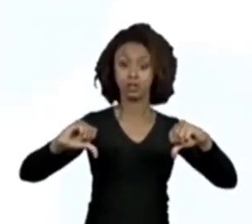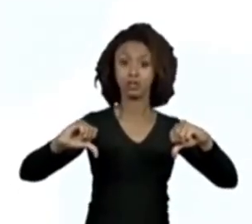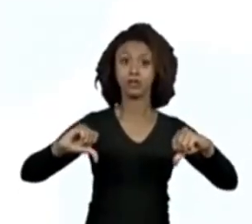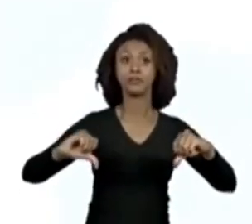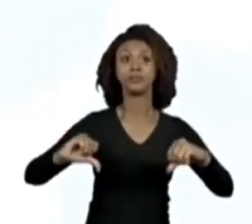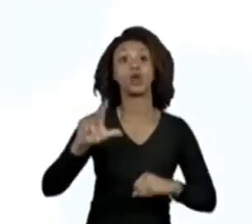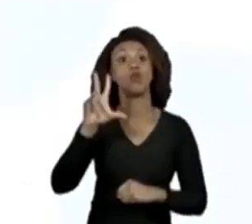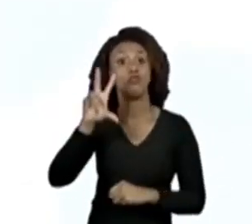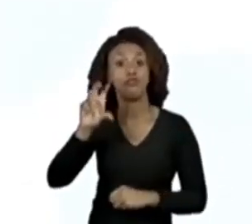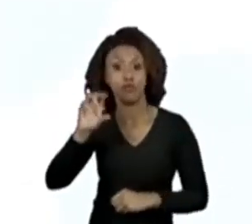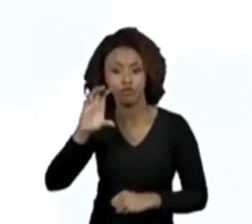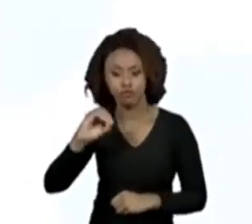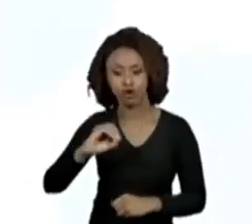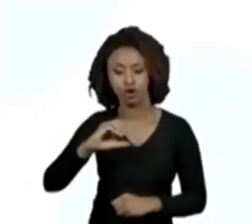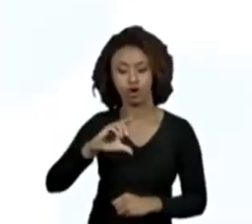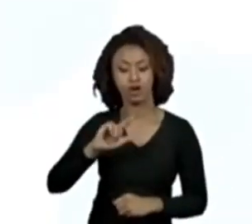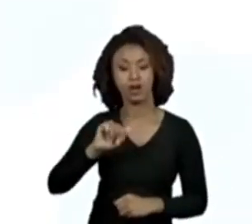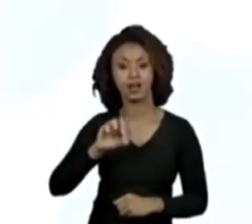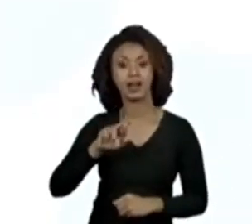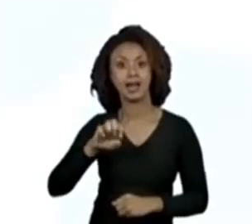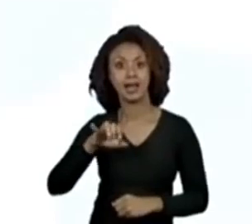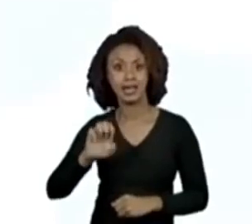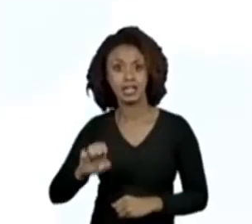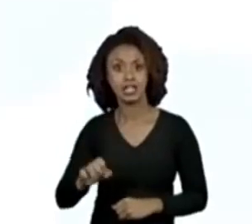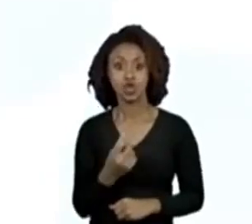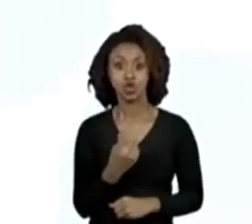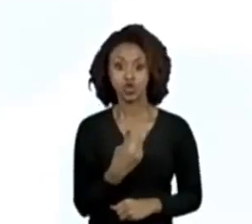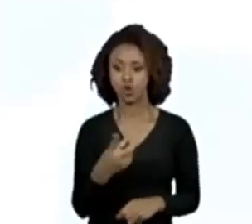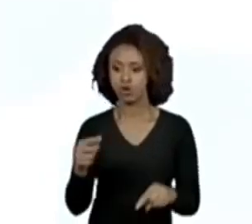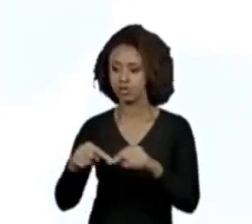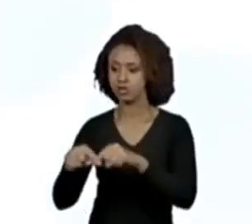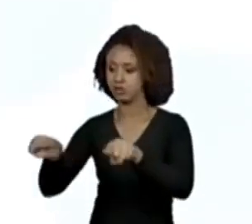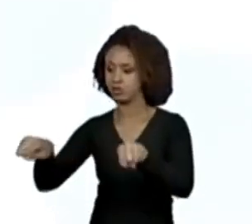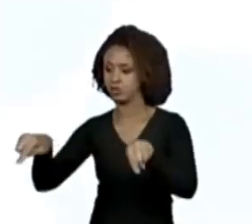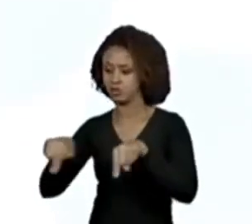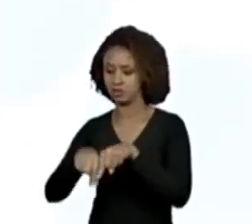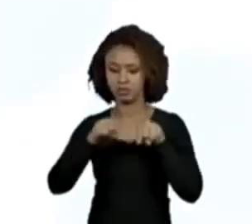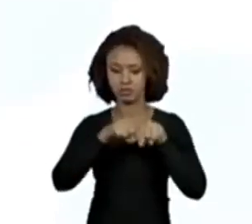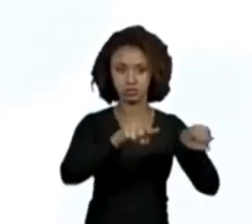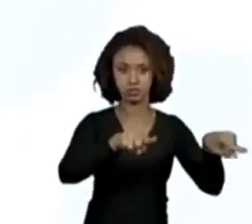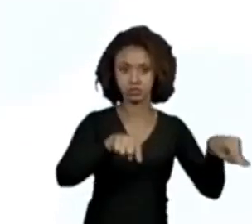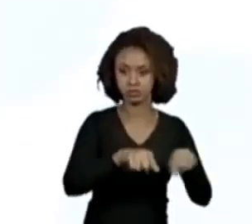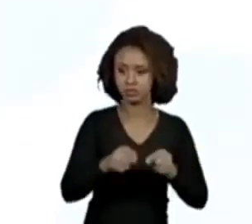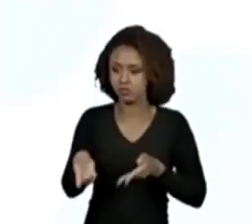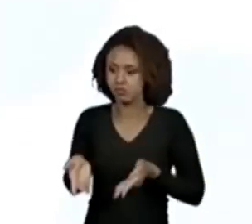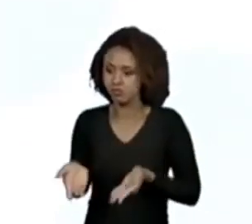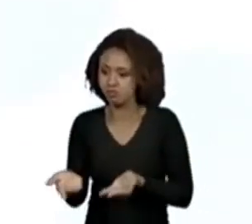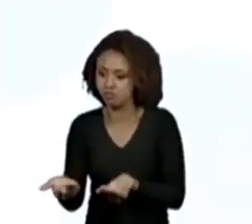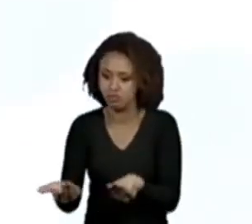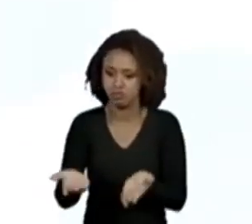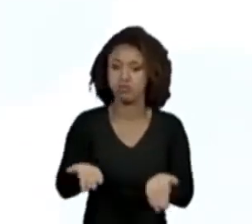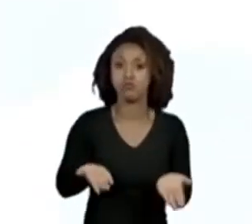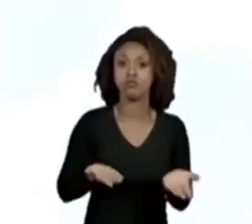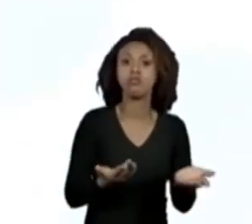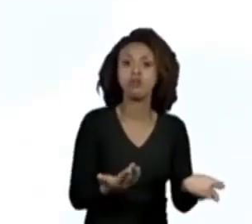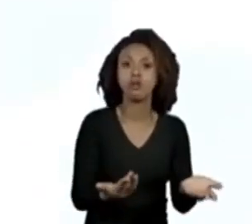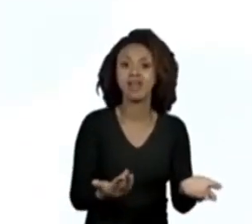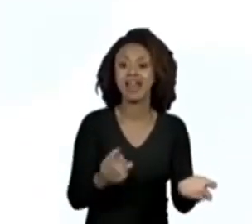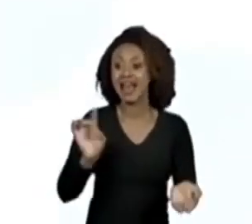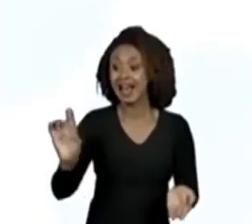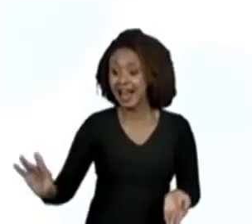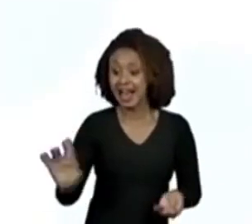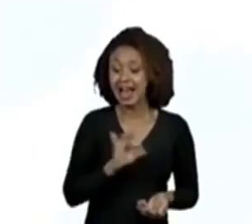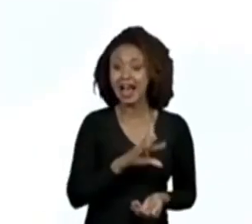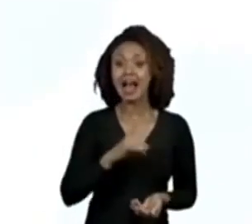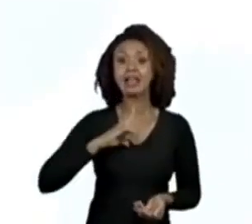2 assadeiras para o lanche da tarde com 9 pães em cada uma. São